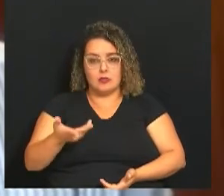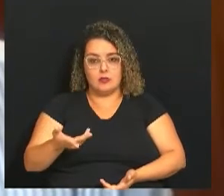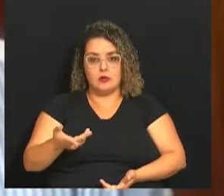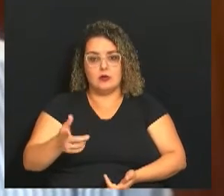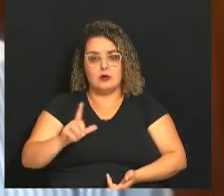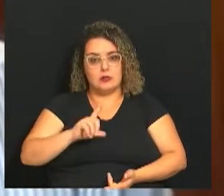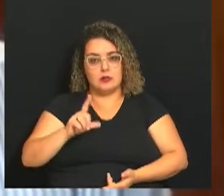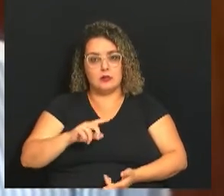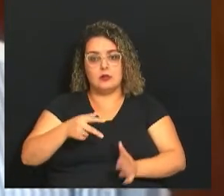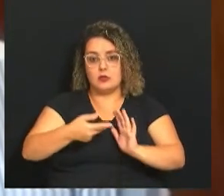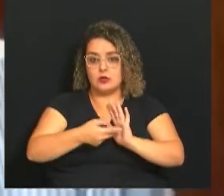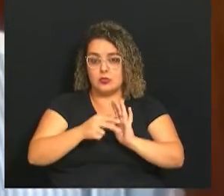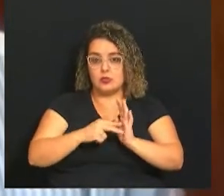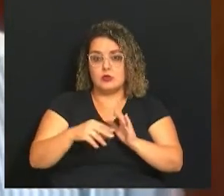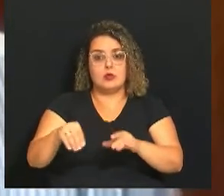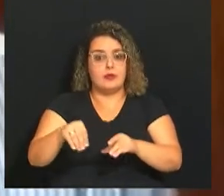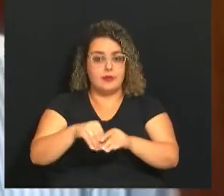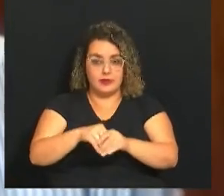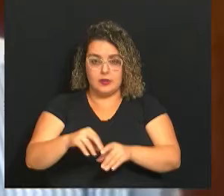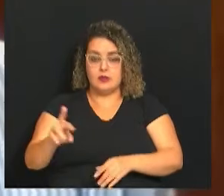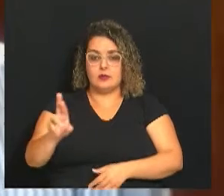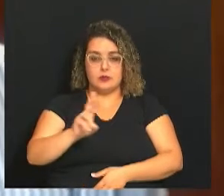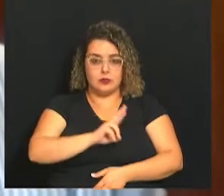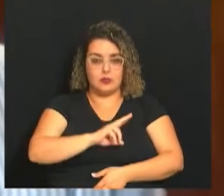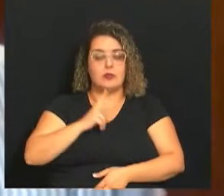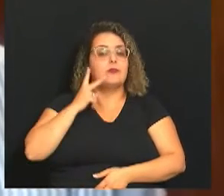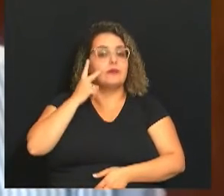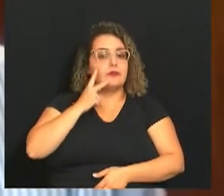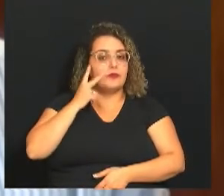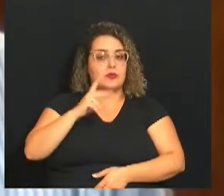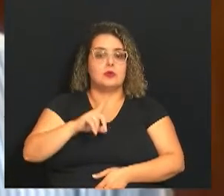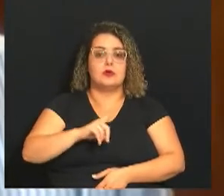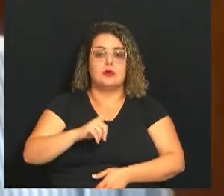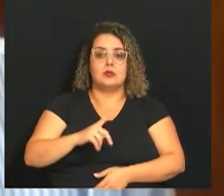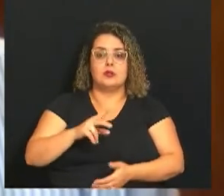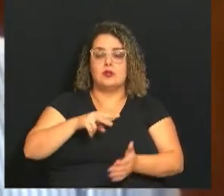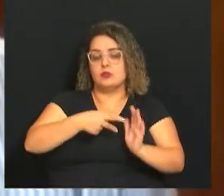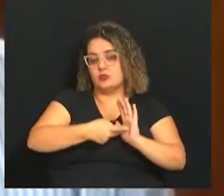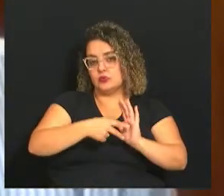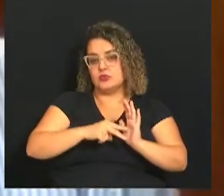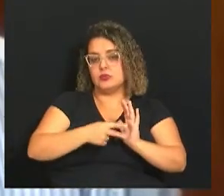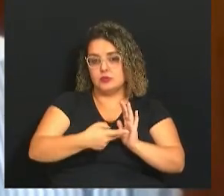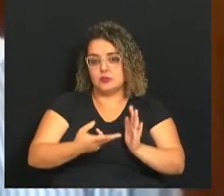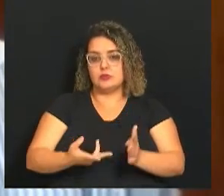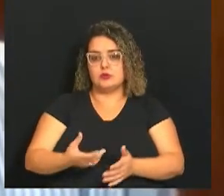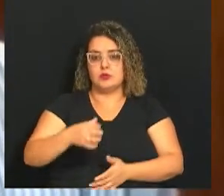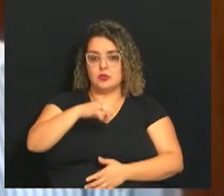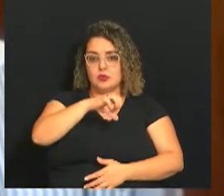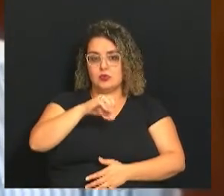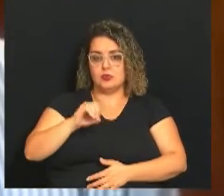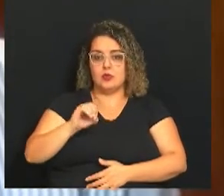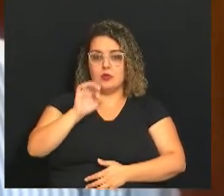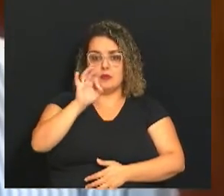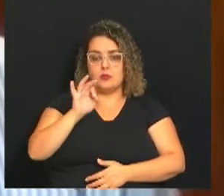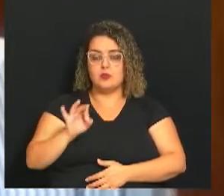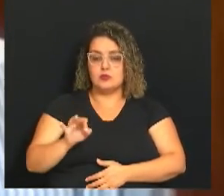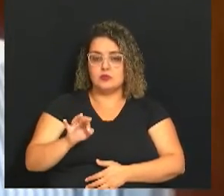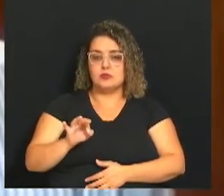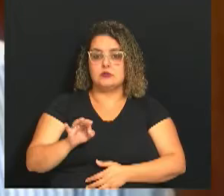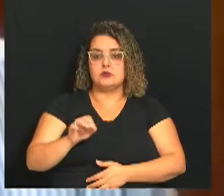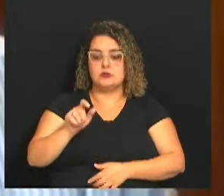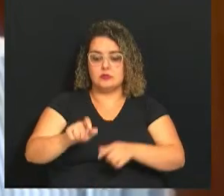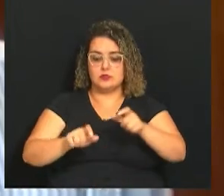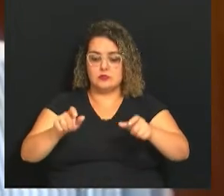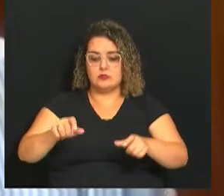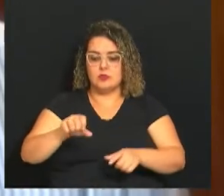até dentro da religião, tem o vinho, que tem um significado, né? 90% da população, 85%, se eu não me